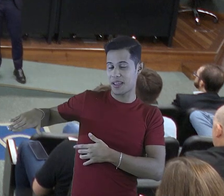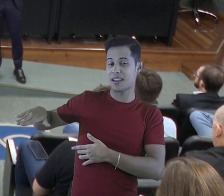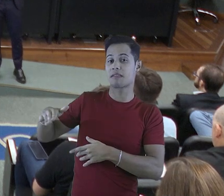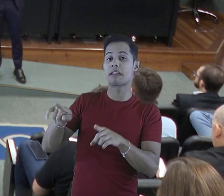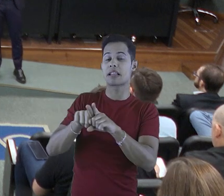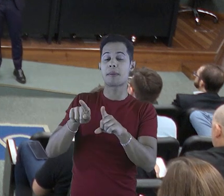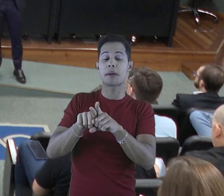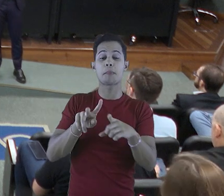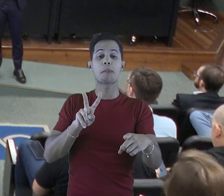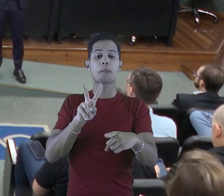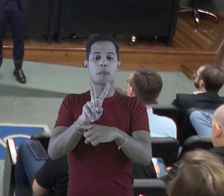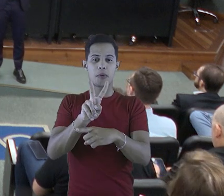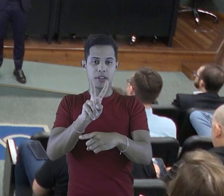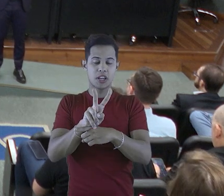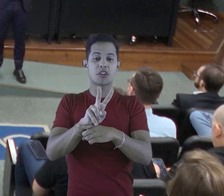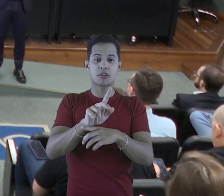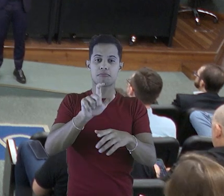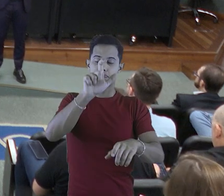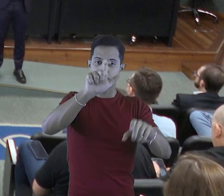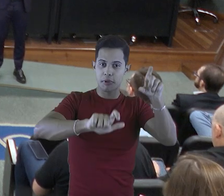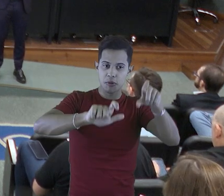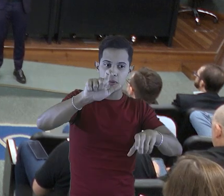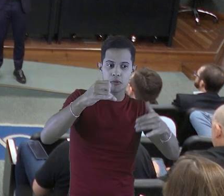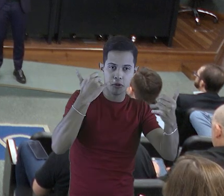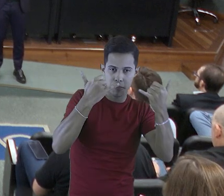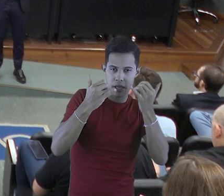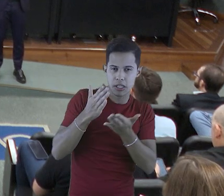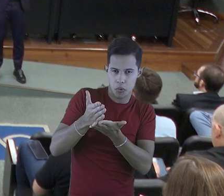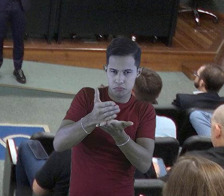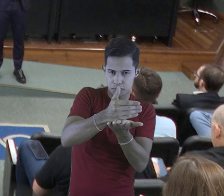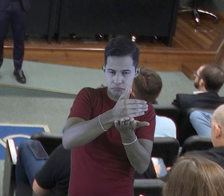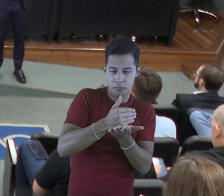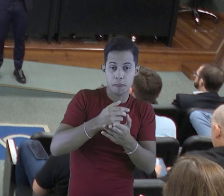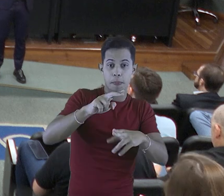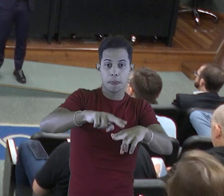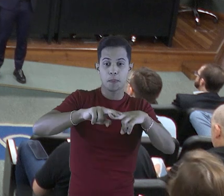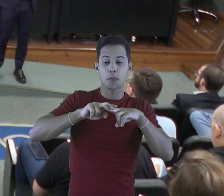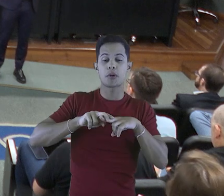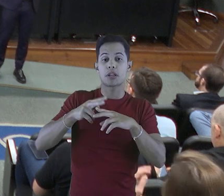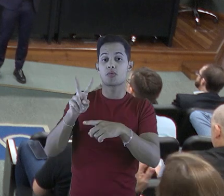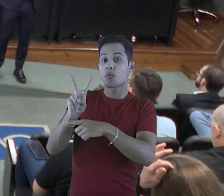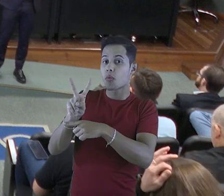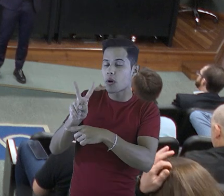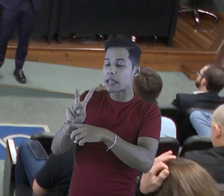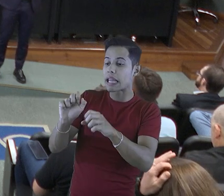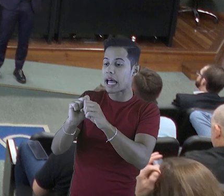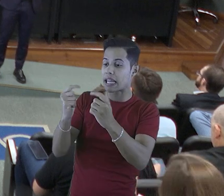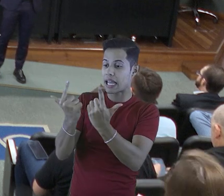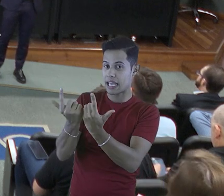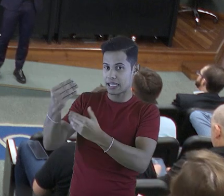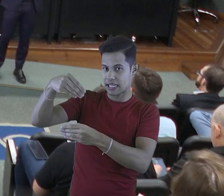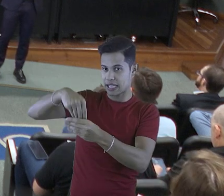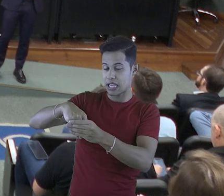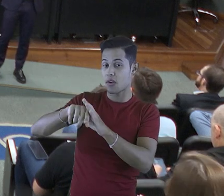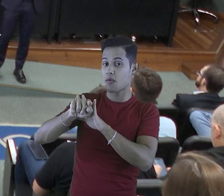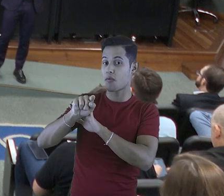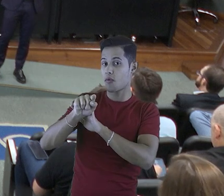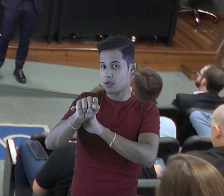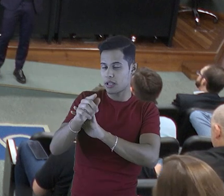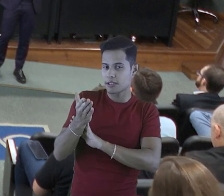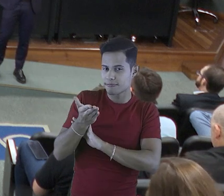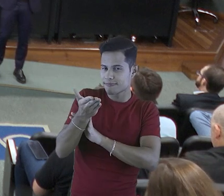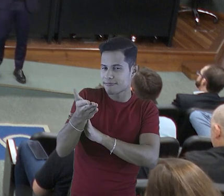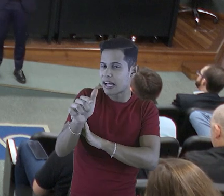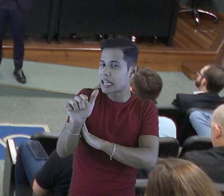coletados. Então, aí, dentro do processo de verificação da Assembleia, como você não tem certeza